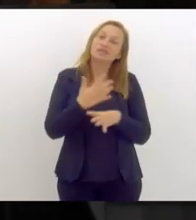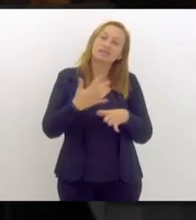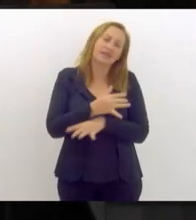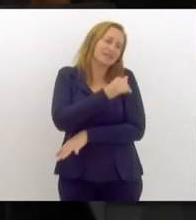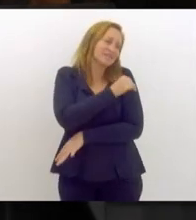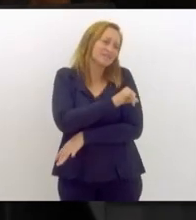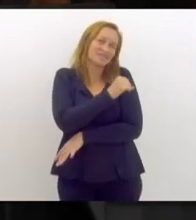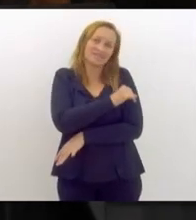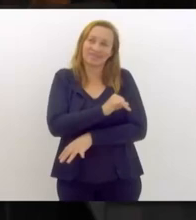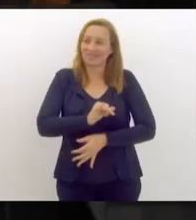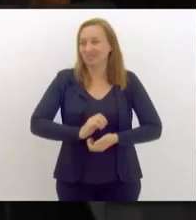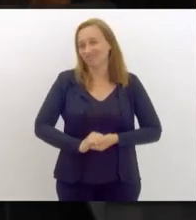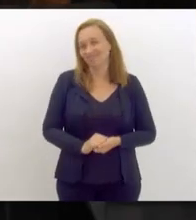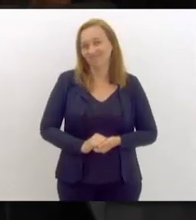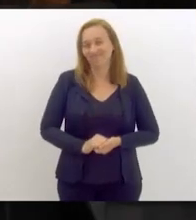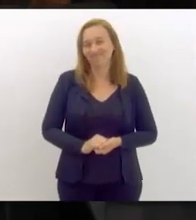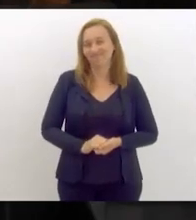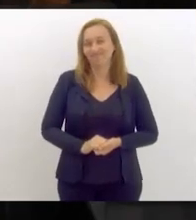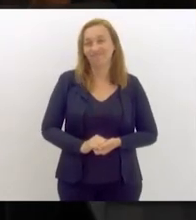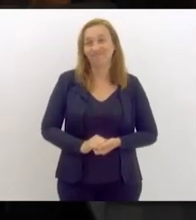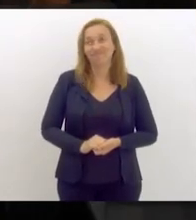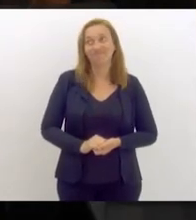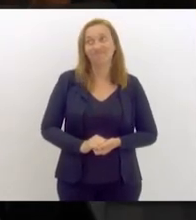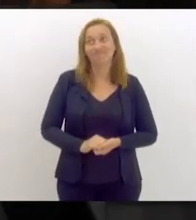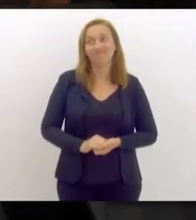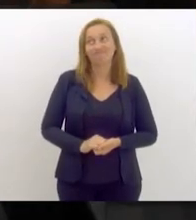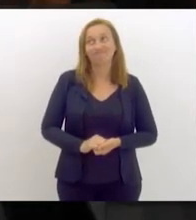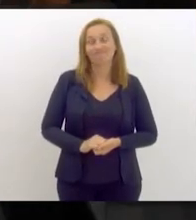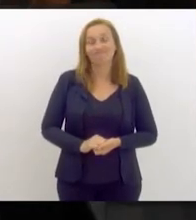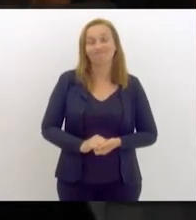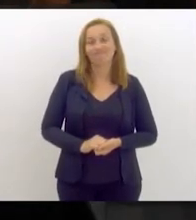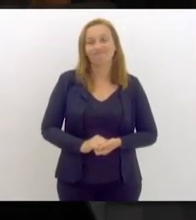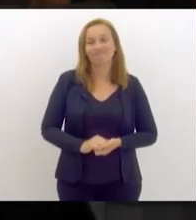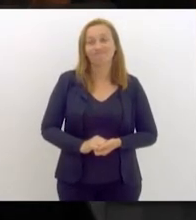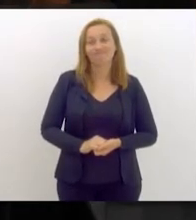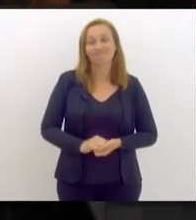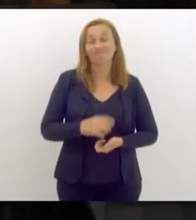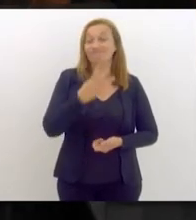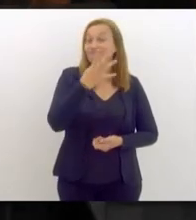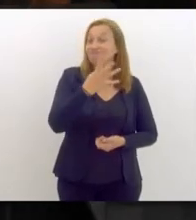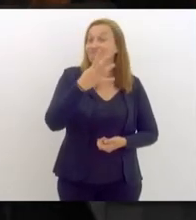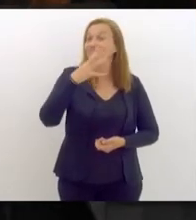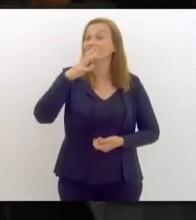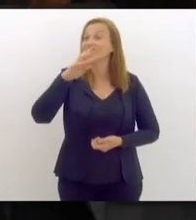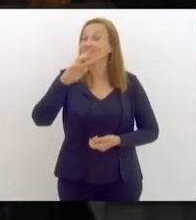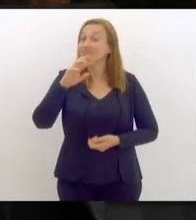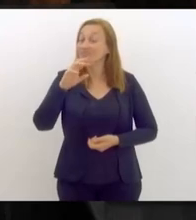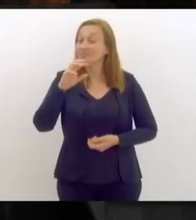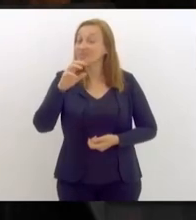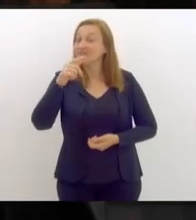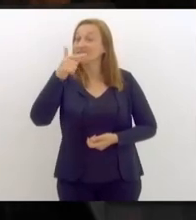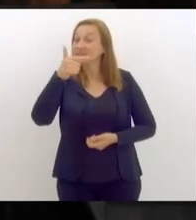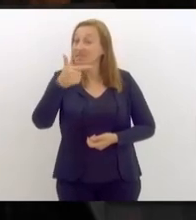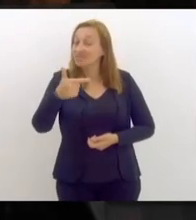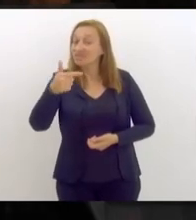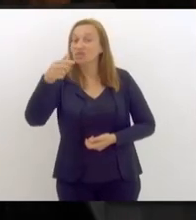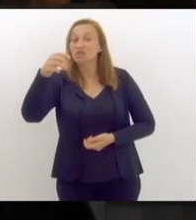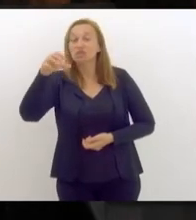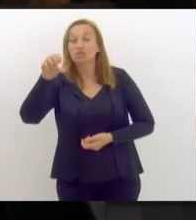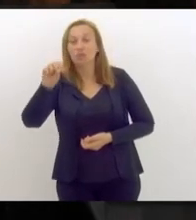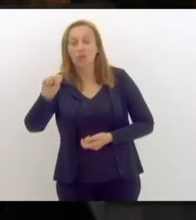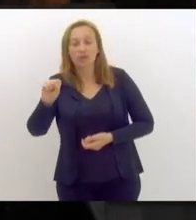do Rio de Janeiro salvo erro de memória são 428 anos